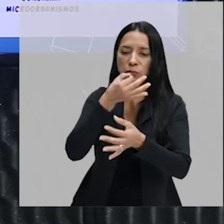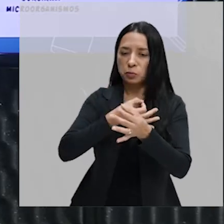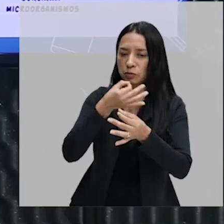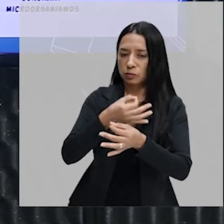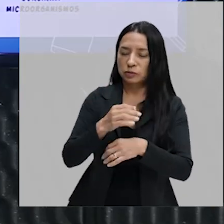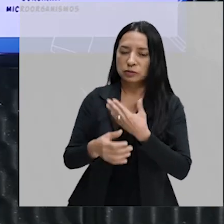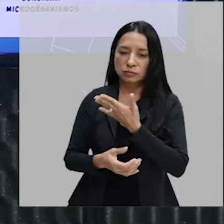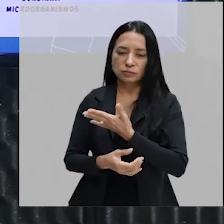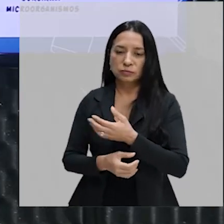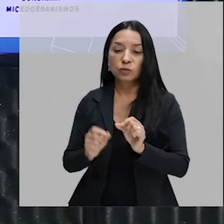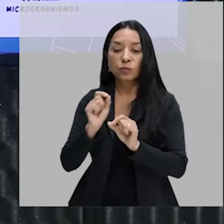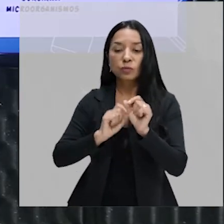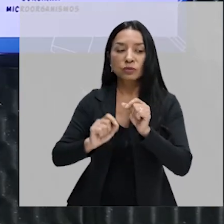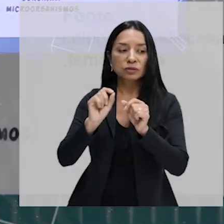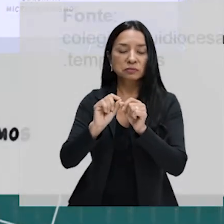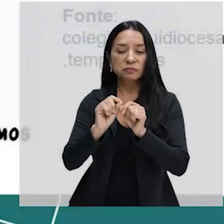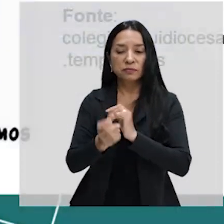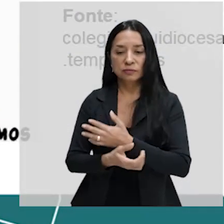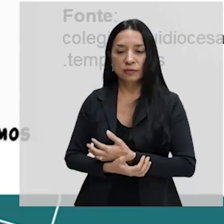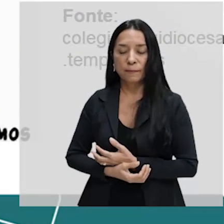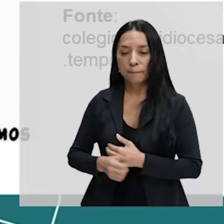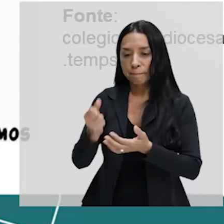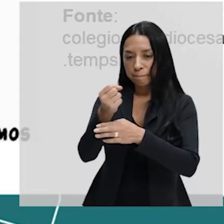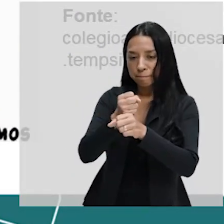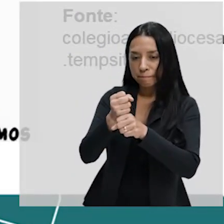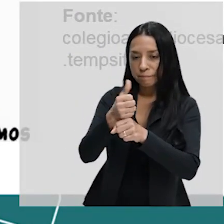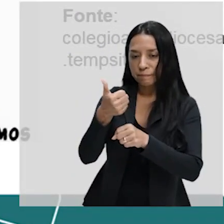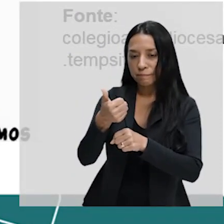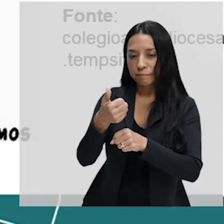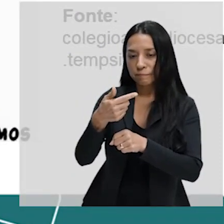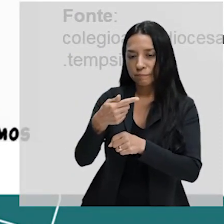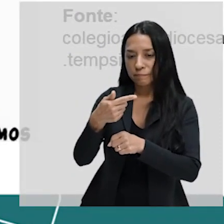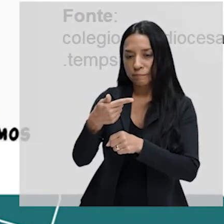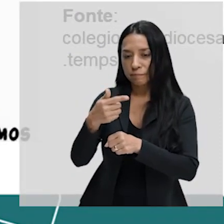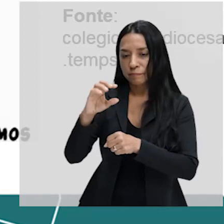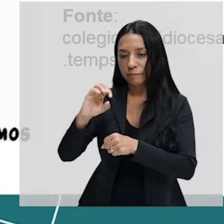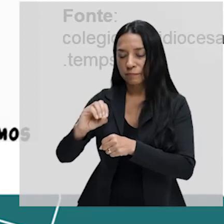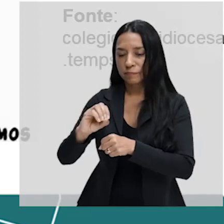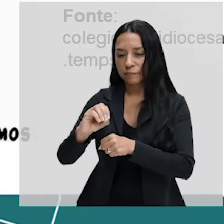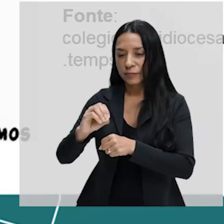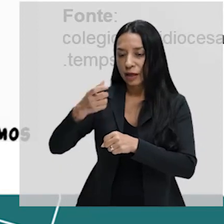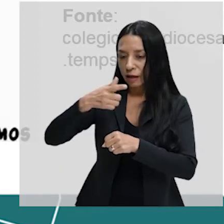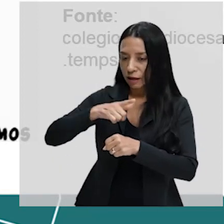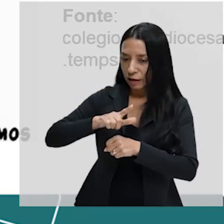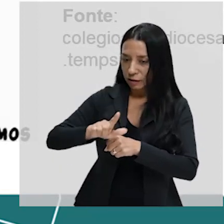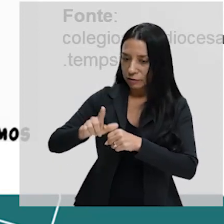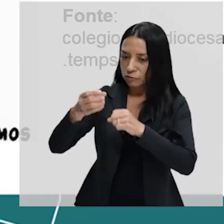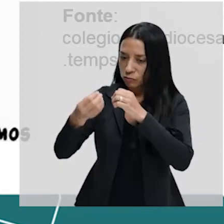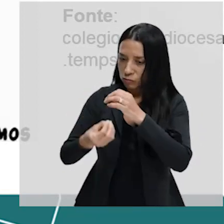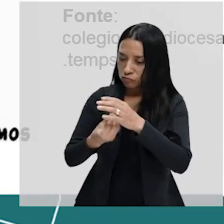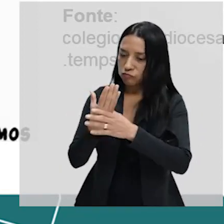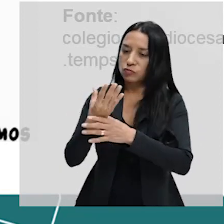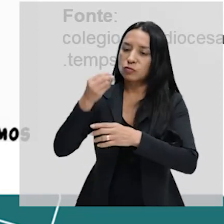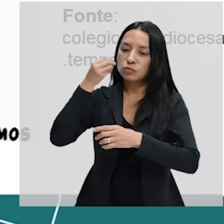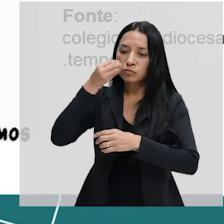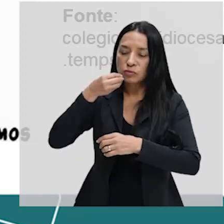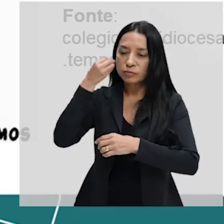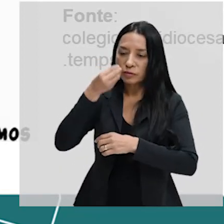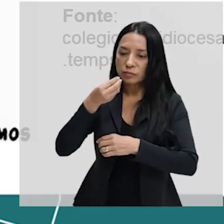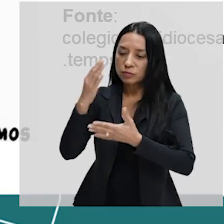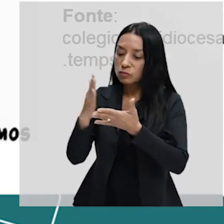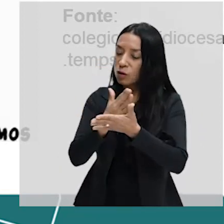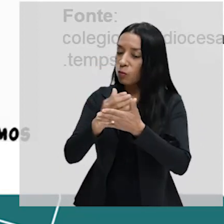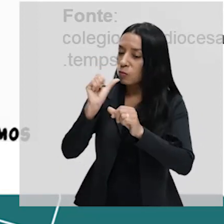Em 1770, ele recria esse mesmo experimento, tá, de Needham, com algumas modificações. O que